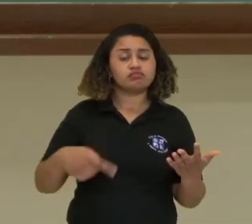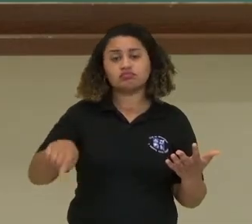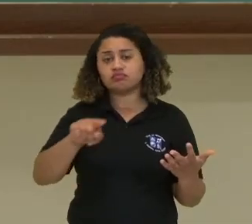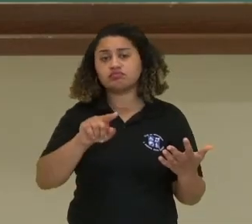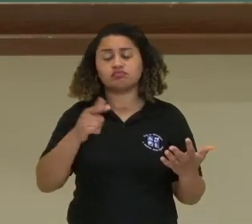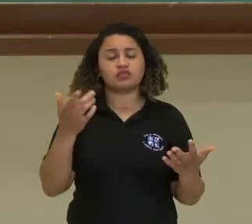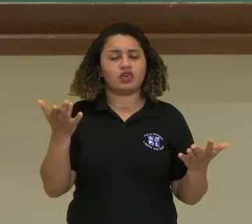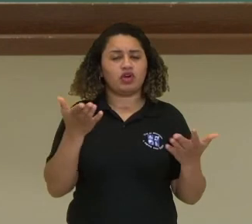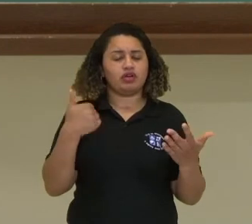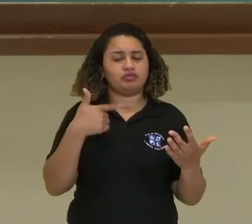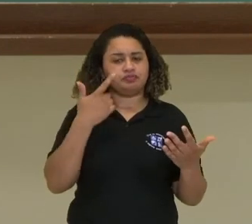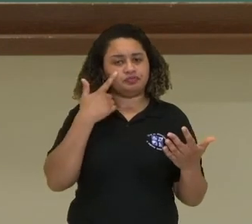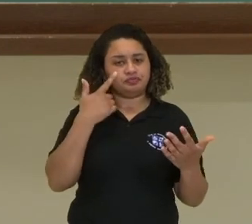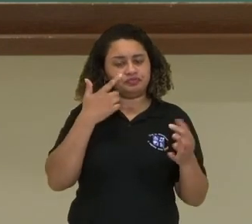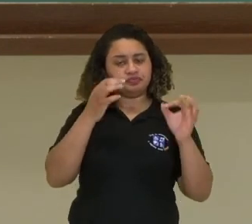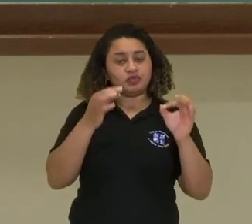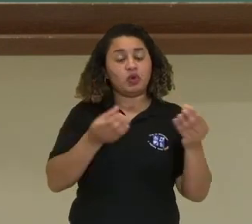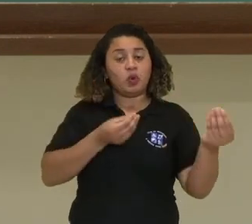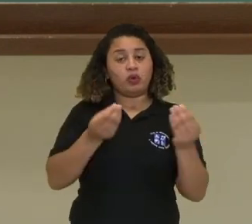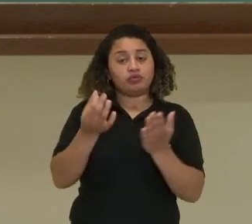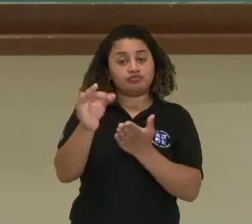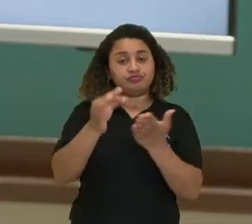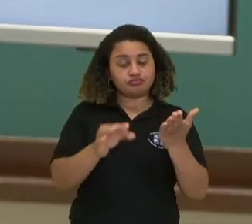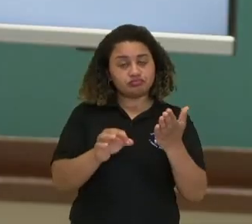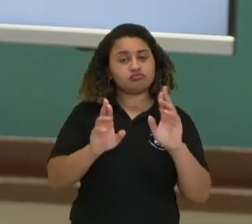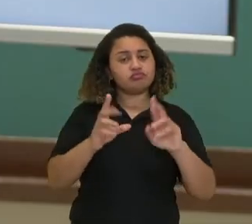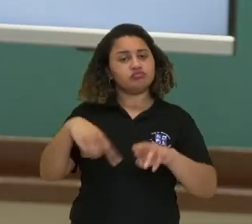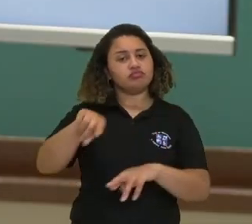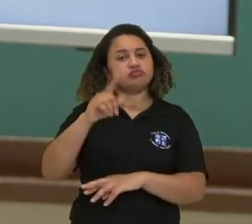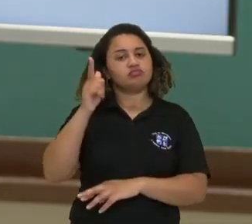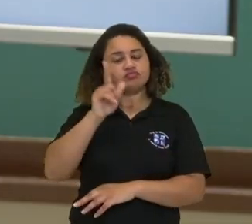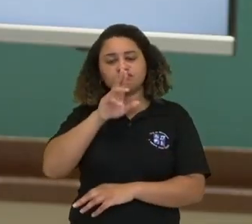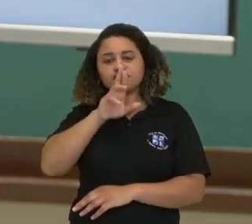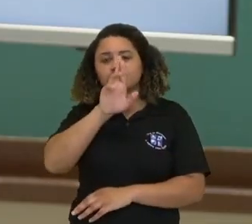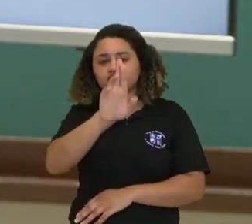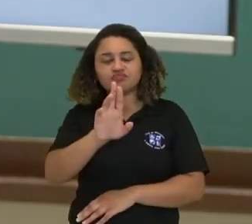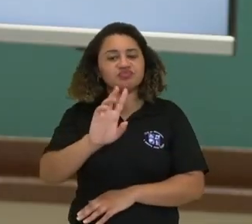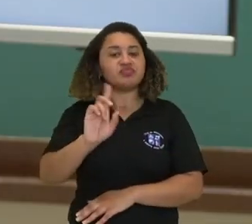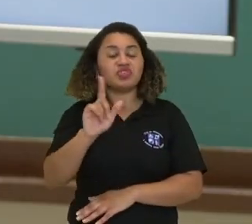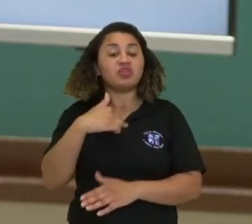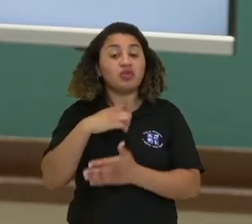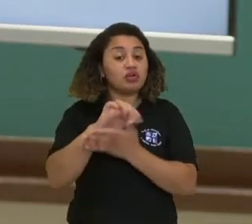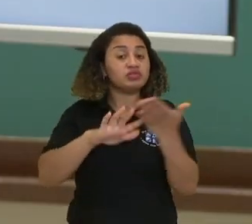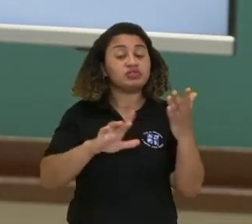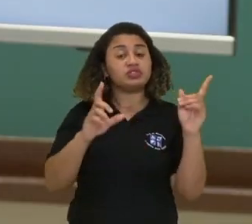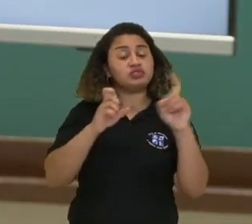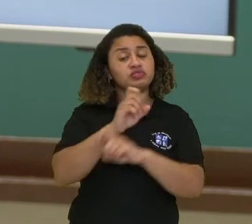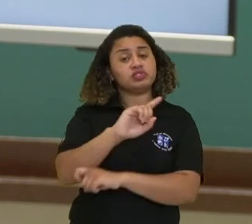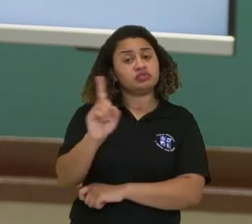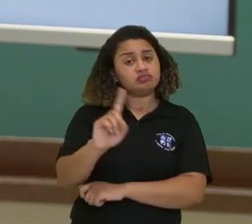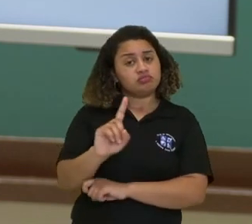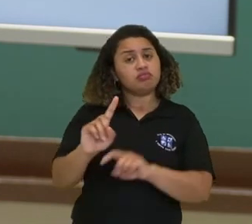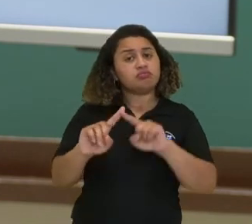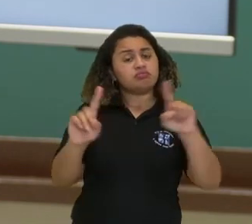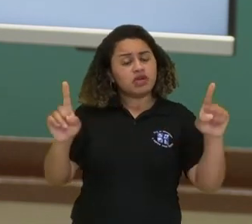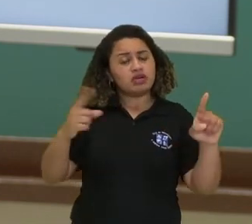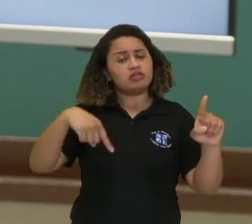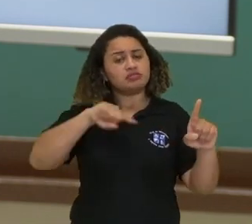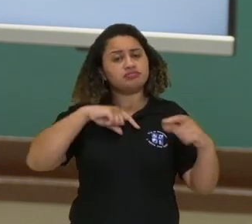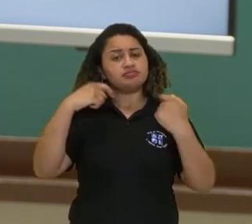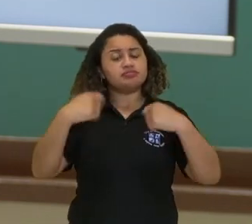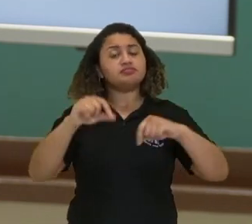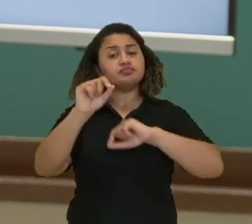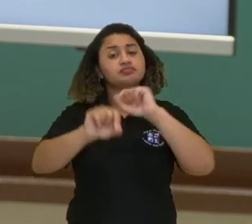acompanhem aqui comigo a correção, pessoal. Espero que vocês tenham conseguido fazer, não era um exercício difícil, né? Mas nós